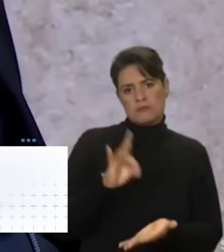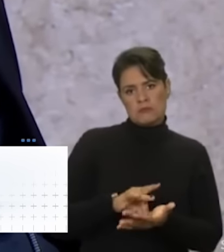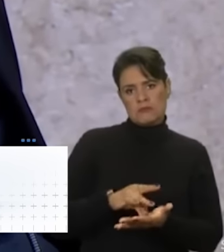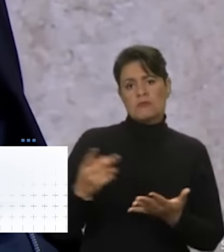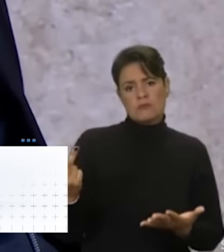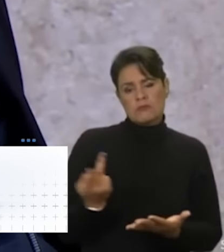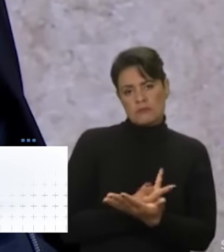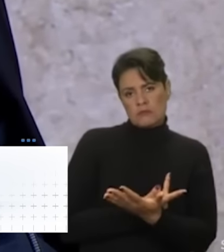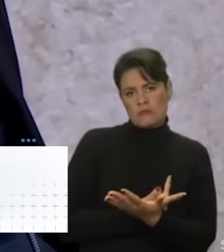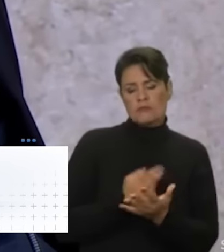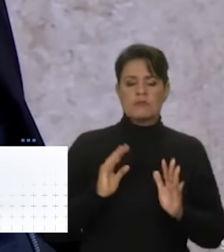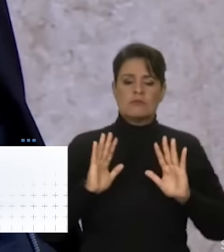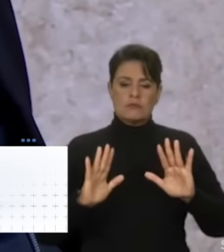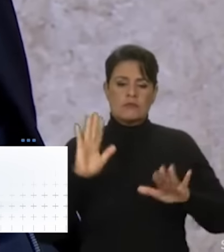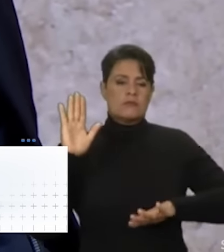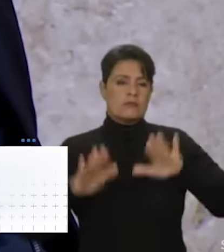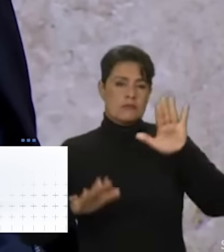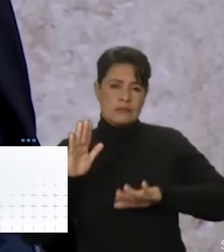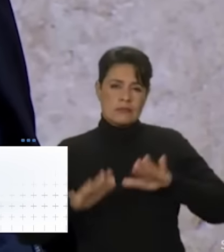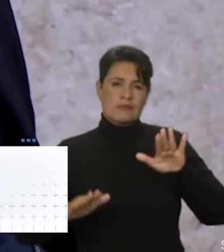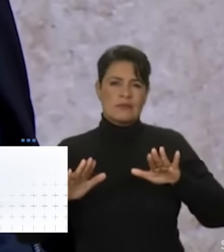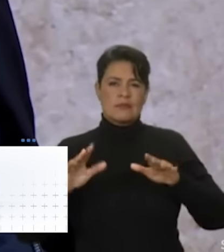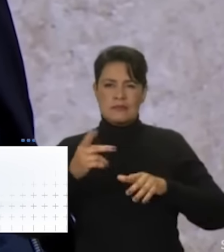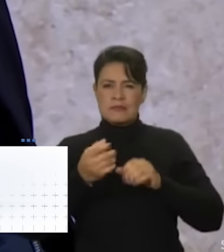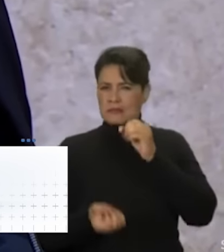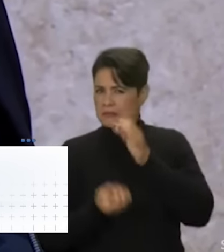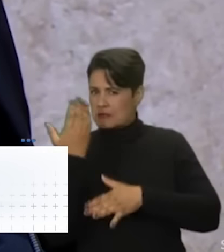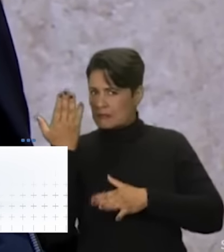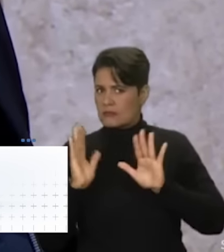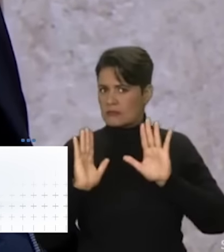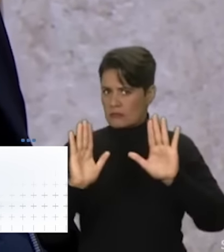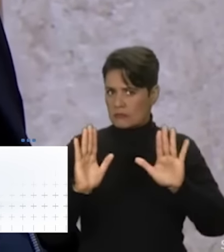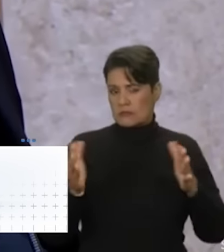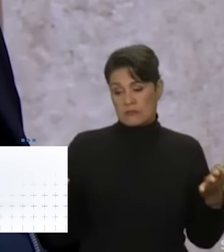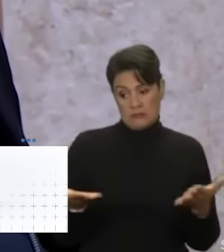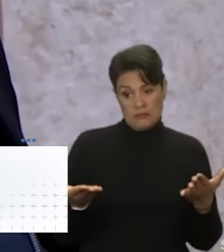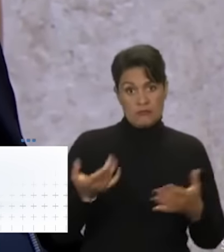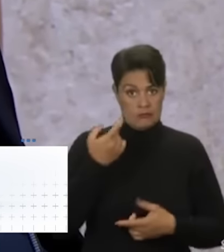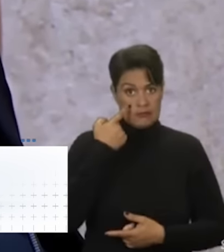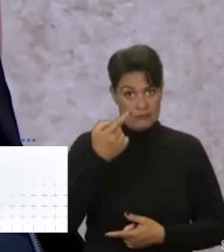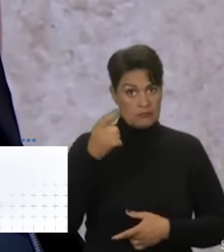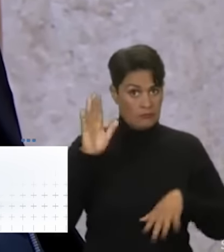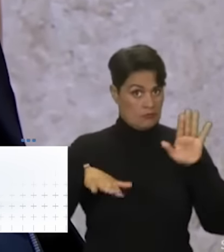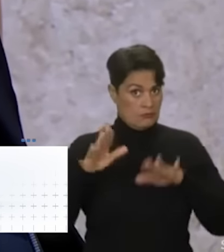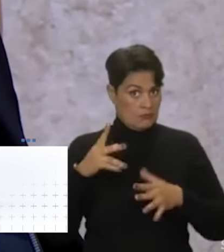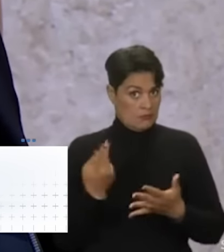existem tempestades fictícias. Acho que nós estamos diante de uma delas.